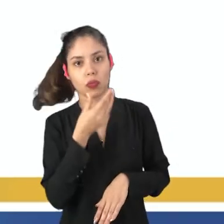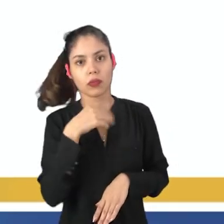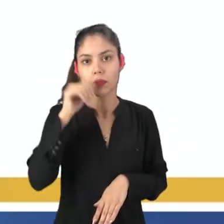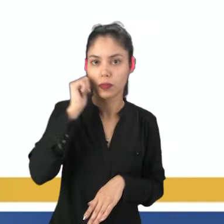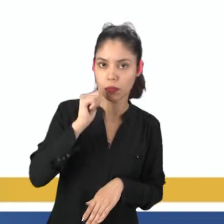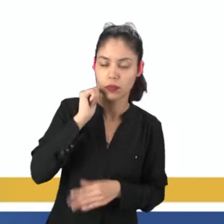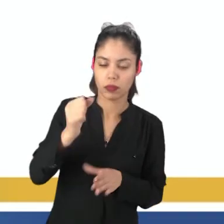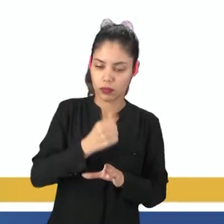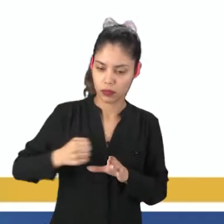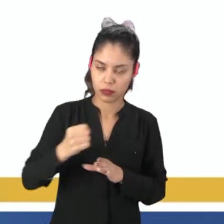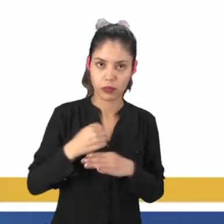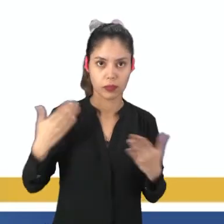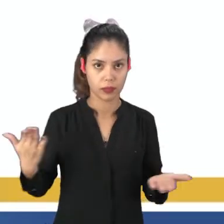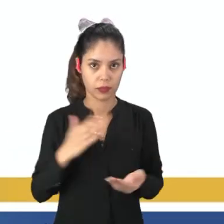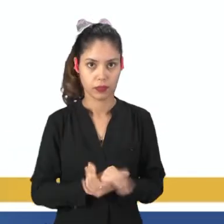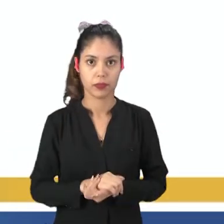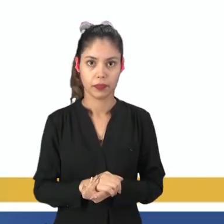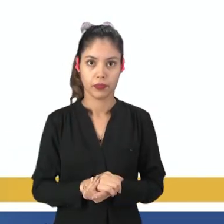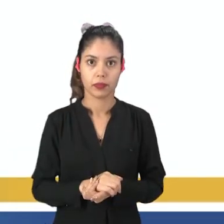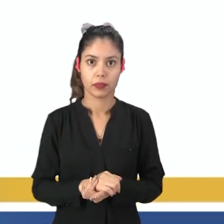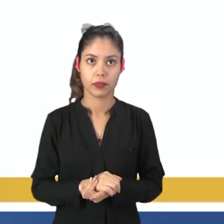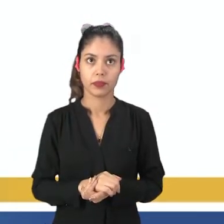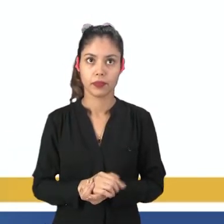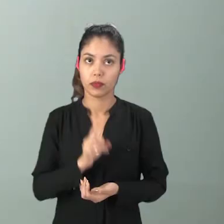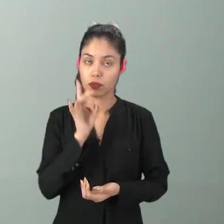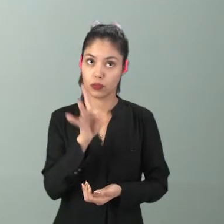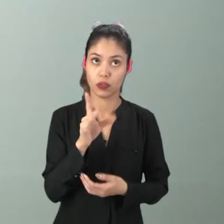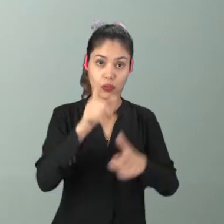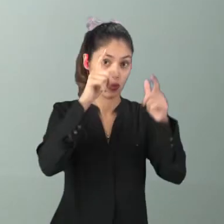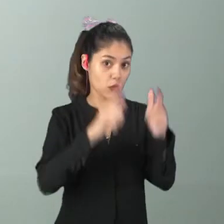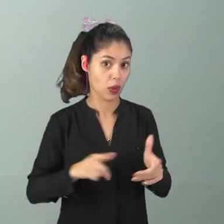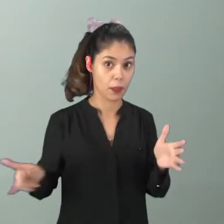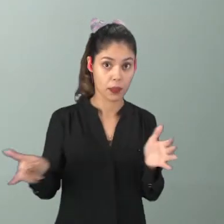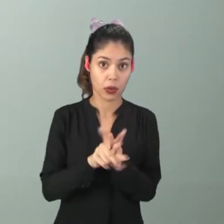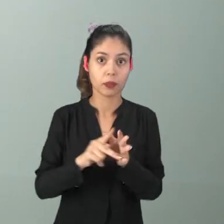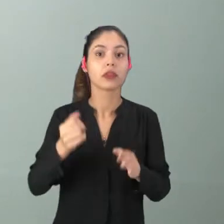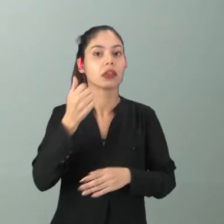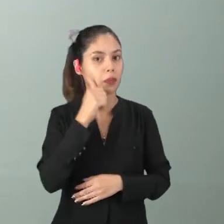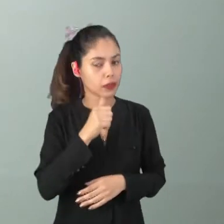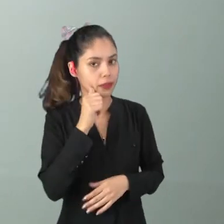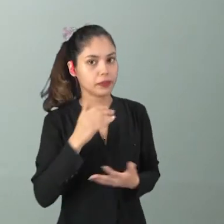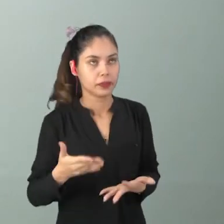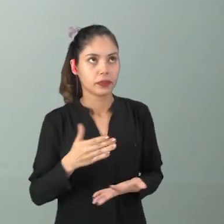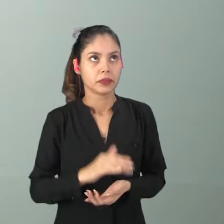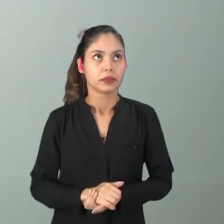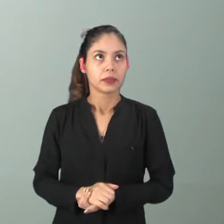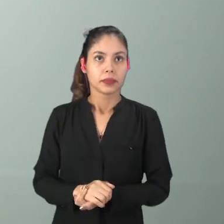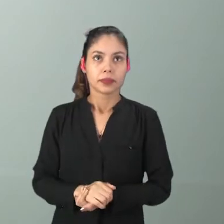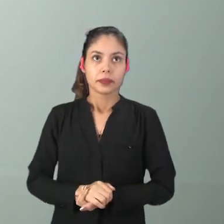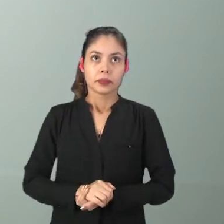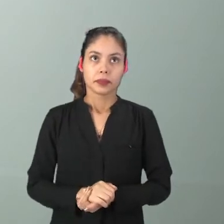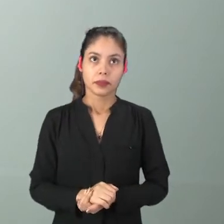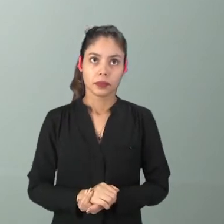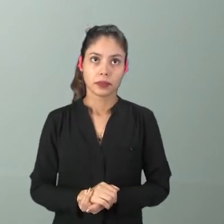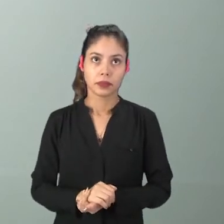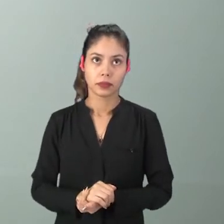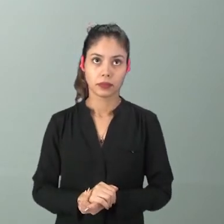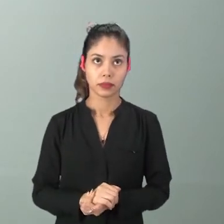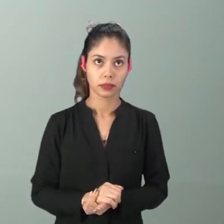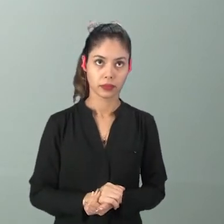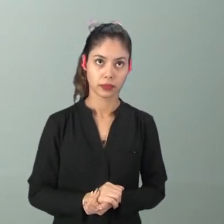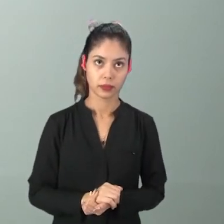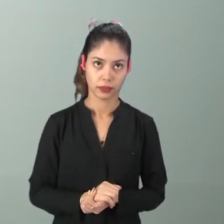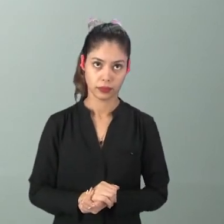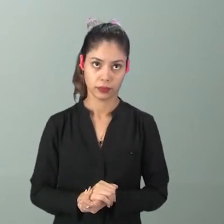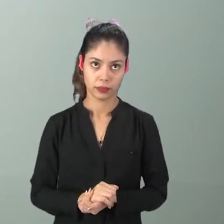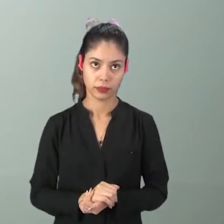mulheres cozinham, e que a cozinha não é um lugar exclusivamente da mulher. Tá bom? Aqui a gente